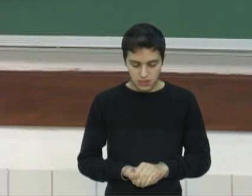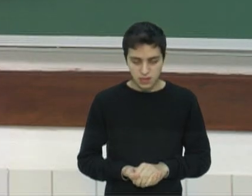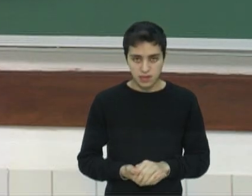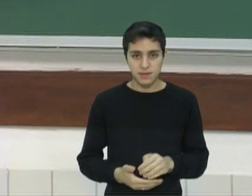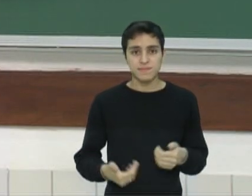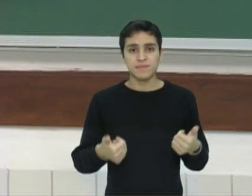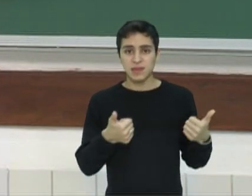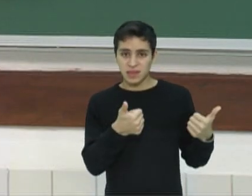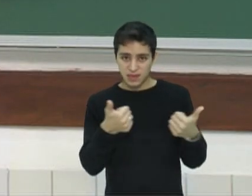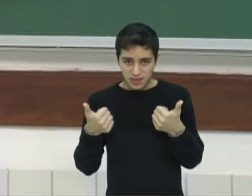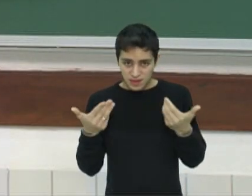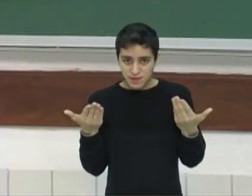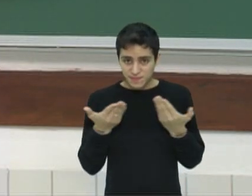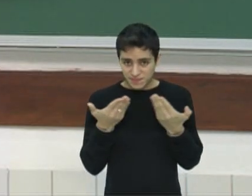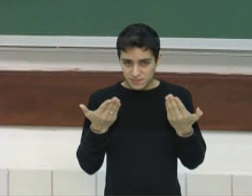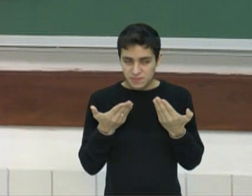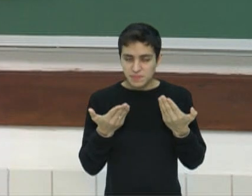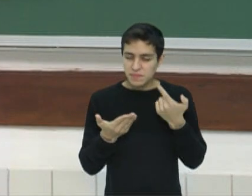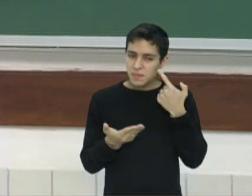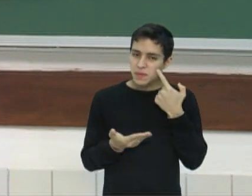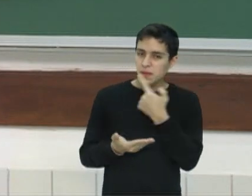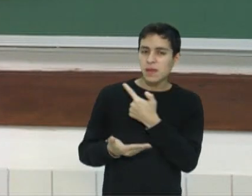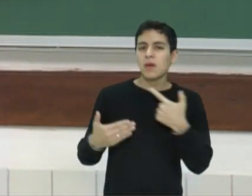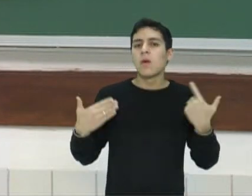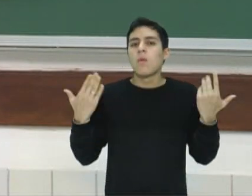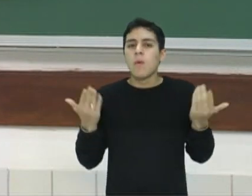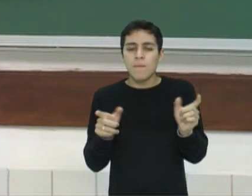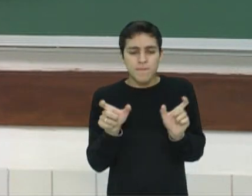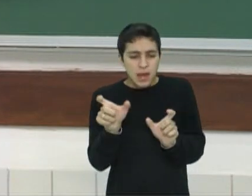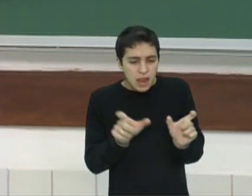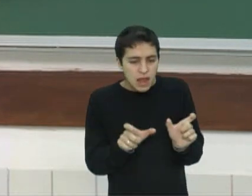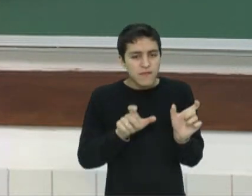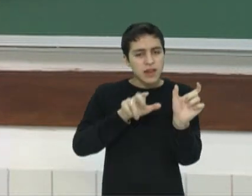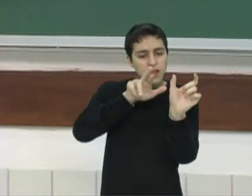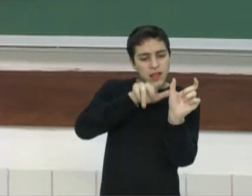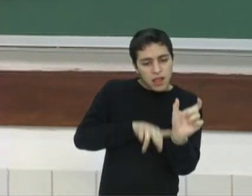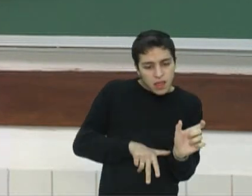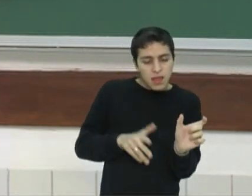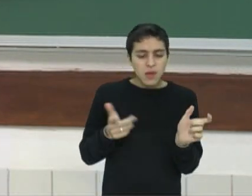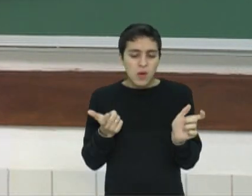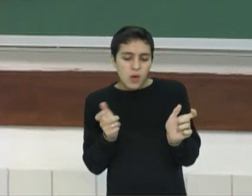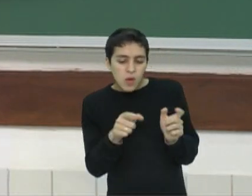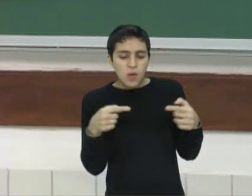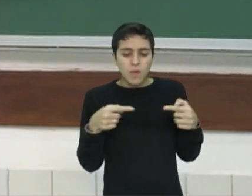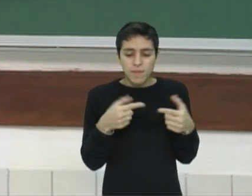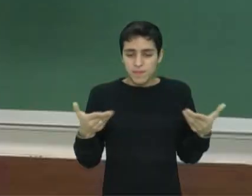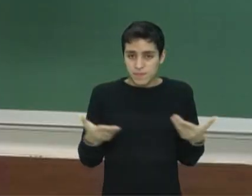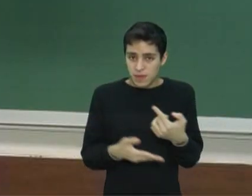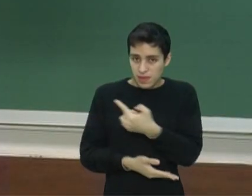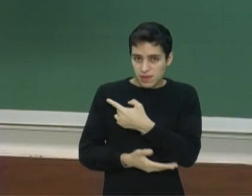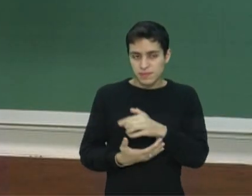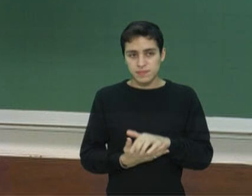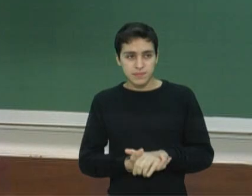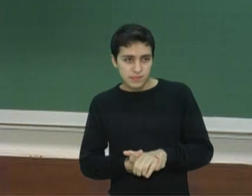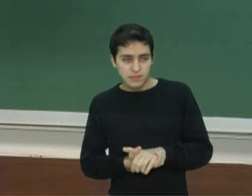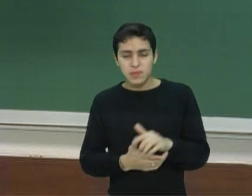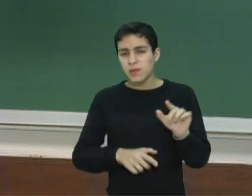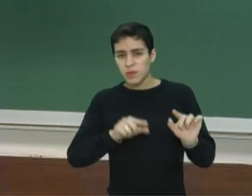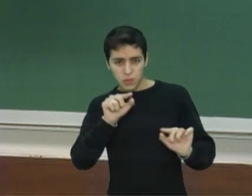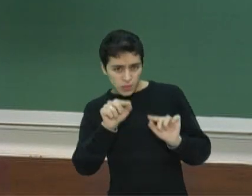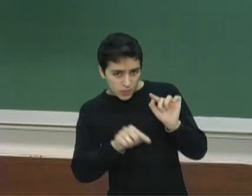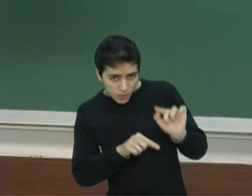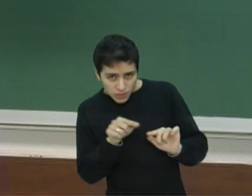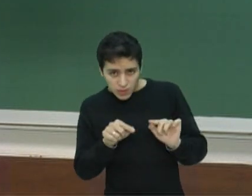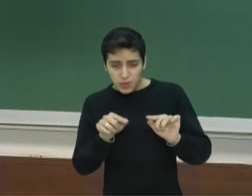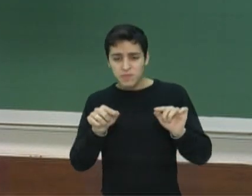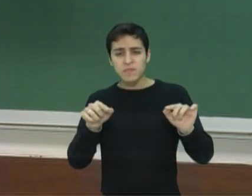Muy bien, a ver entonces, ¿cuál es la palabra polisémica que utilizamos acá para completar